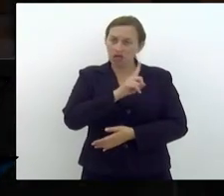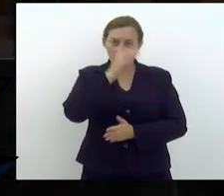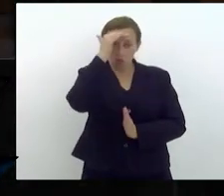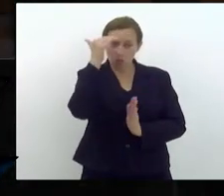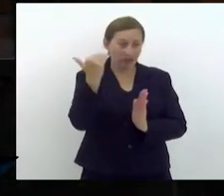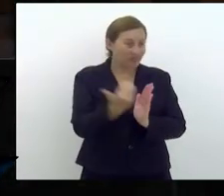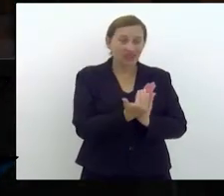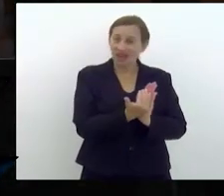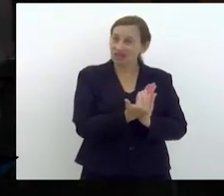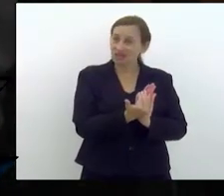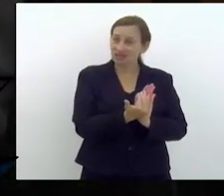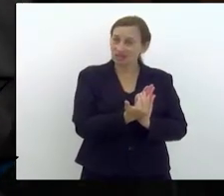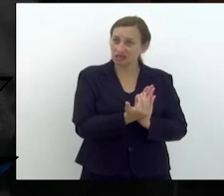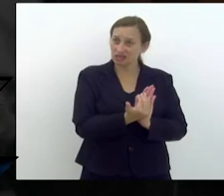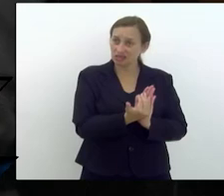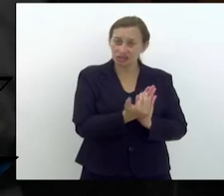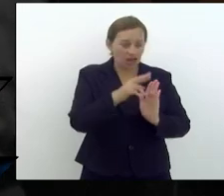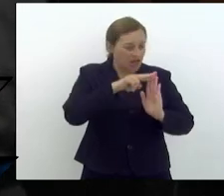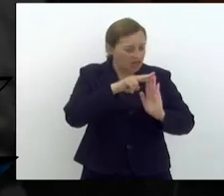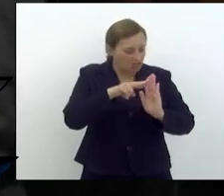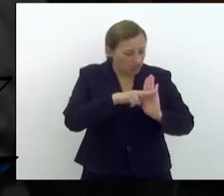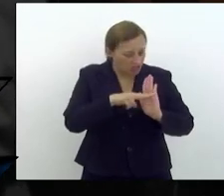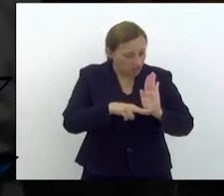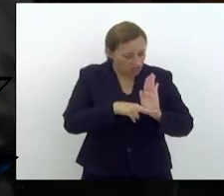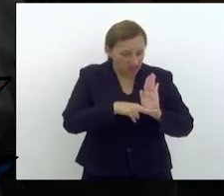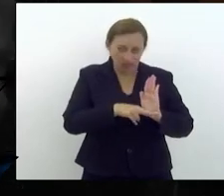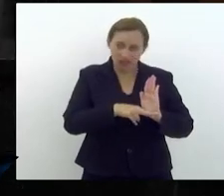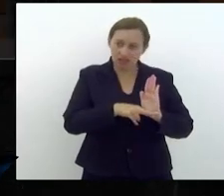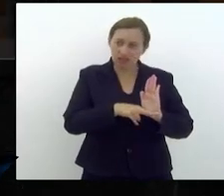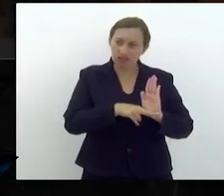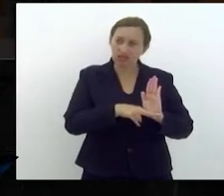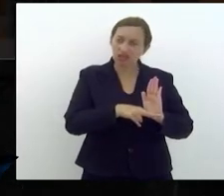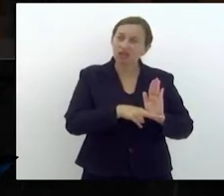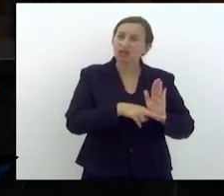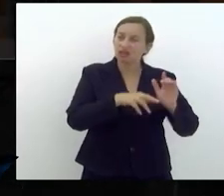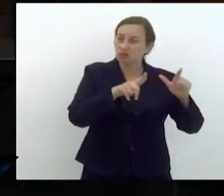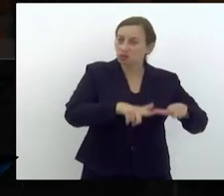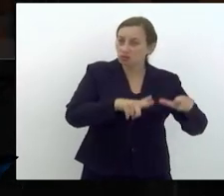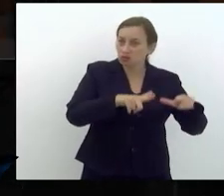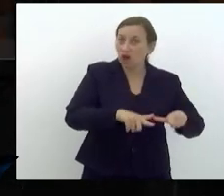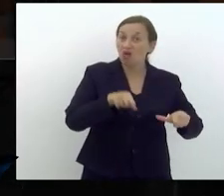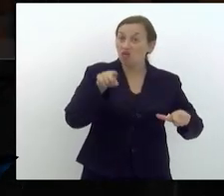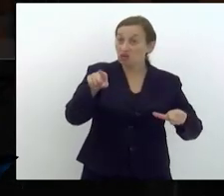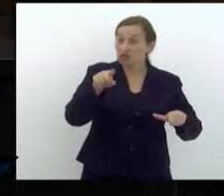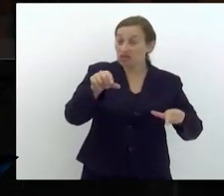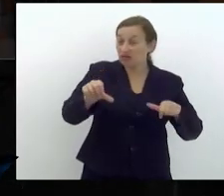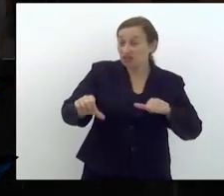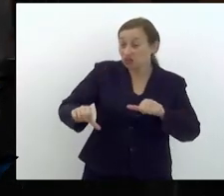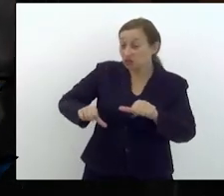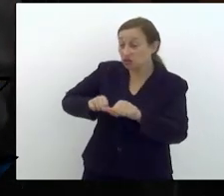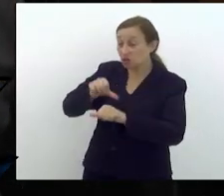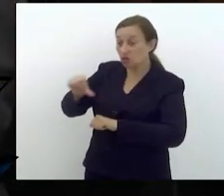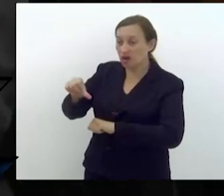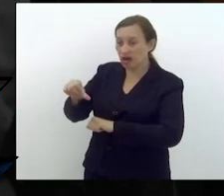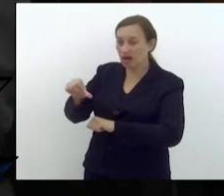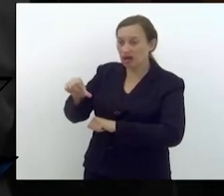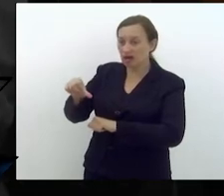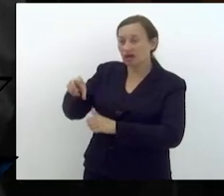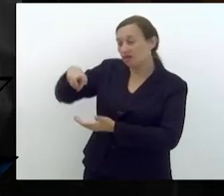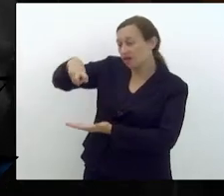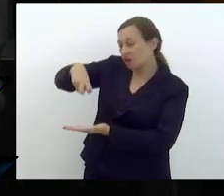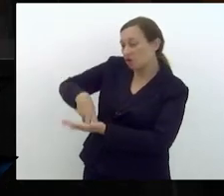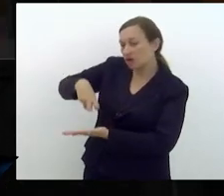não cumpram as metas fiscais você vai punir o funcionalismo público